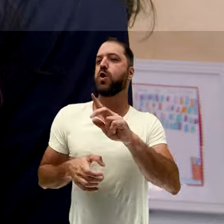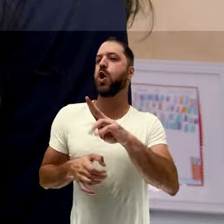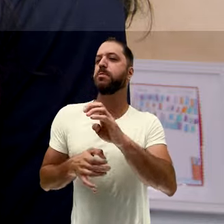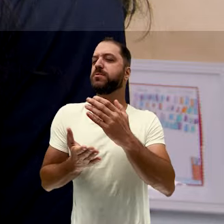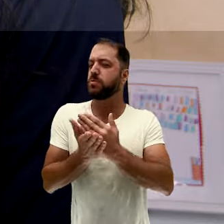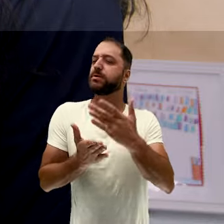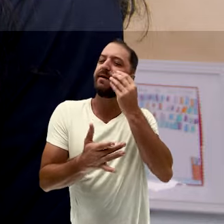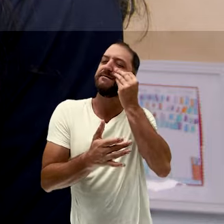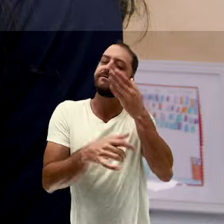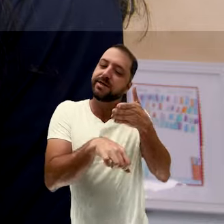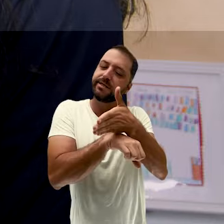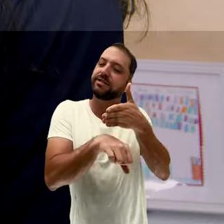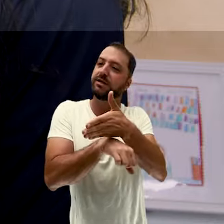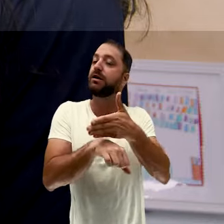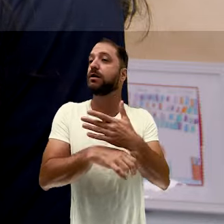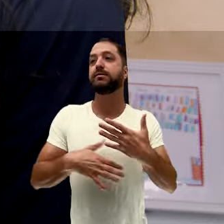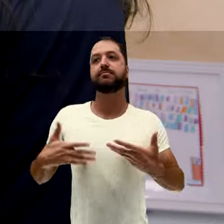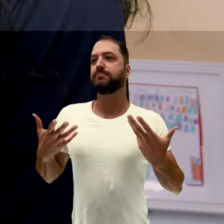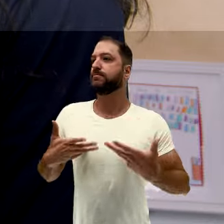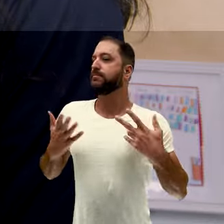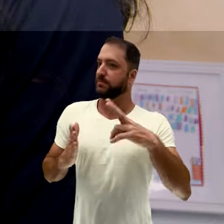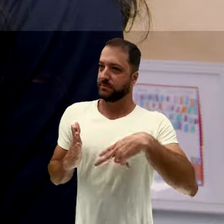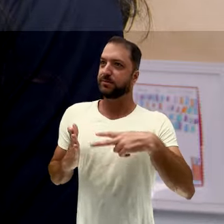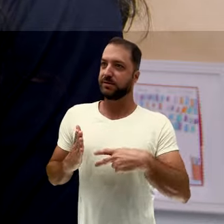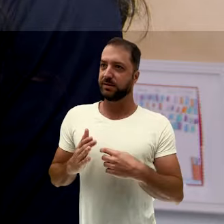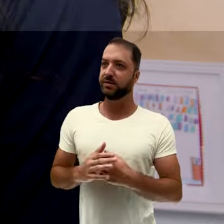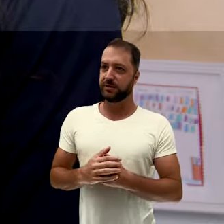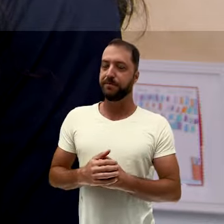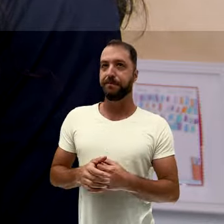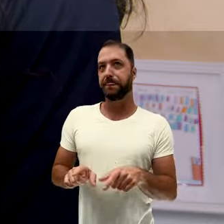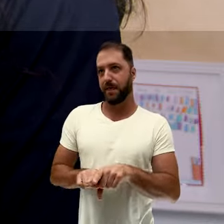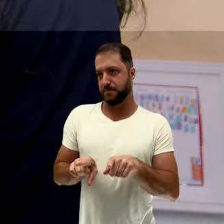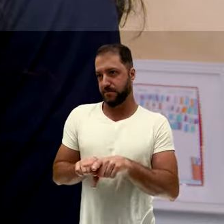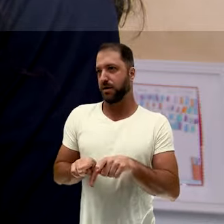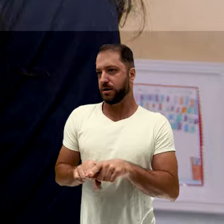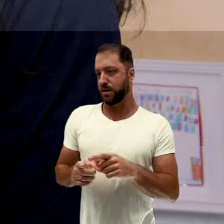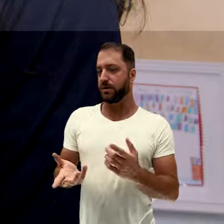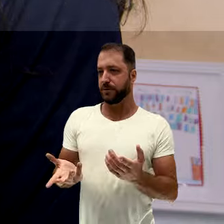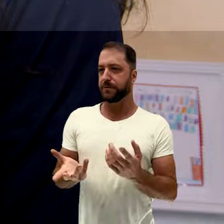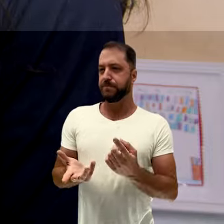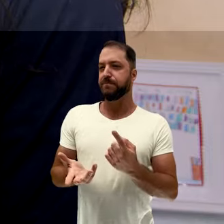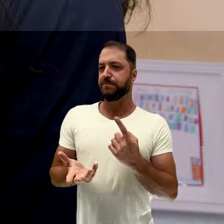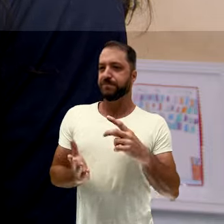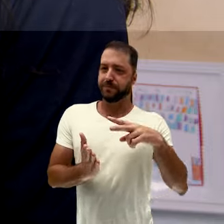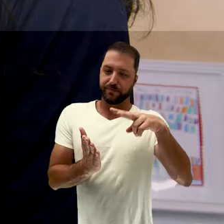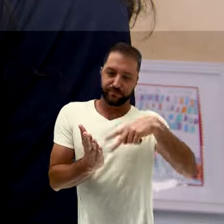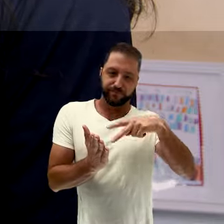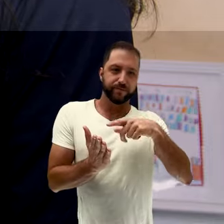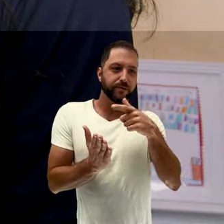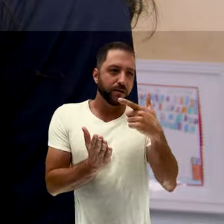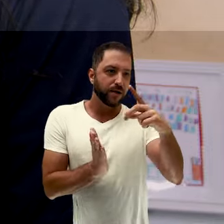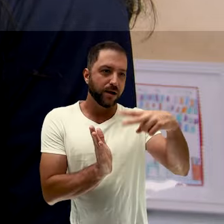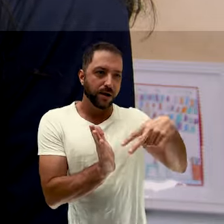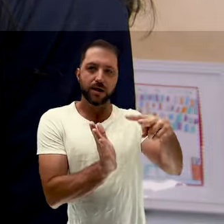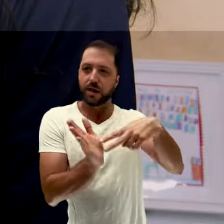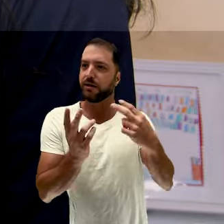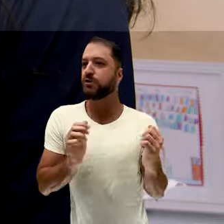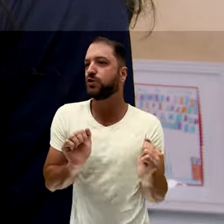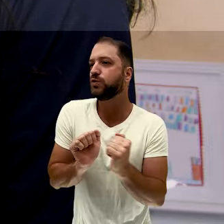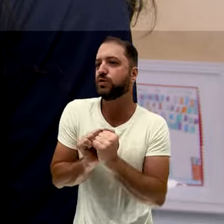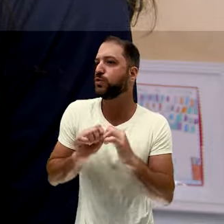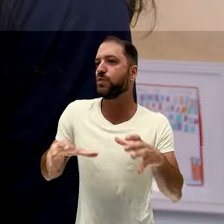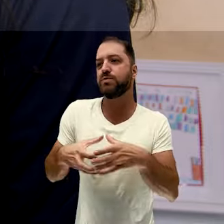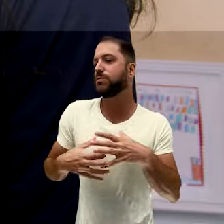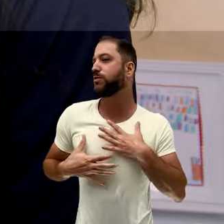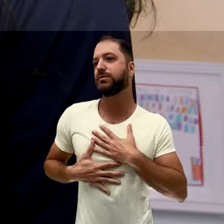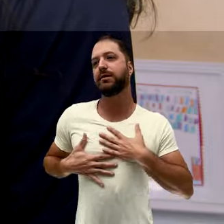eu comecei no clube exatamente por causa disso. E também pela ideia de ler o mesmo livro que as